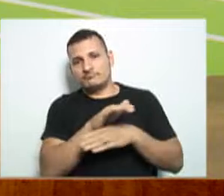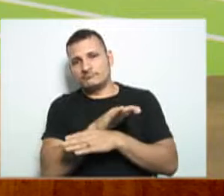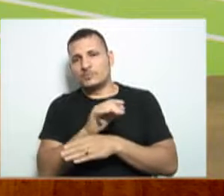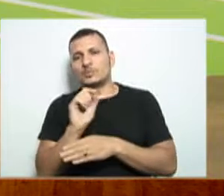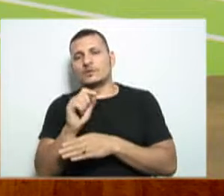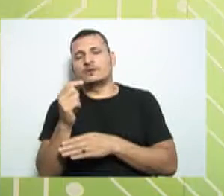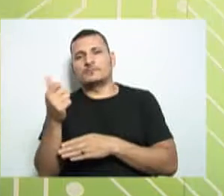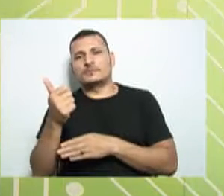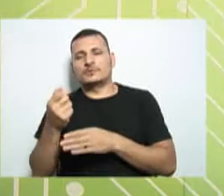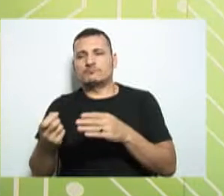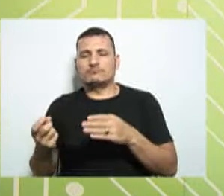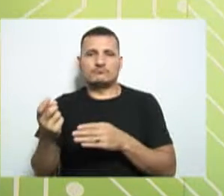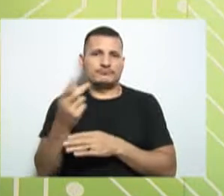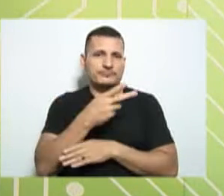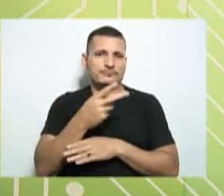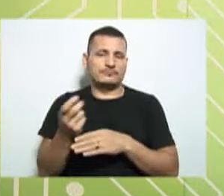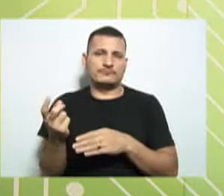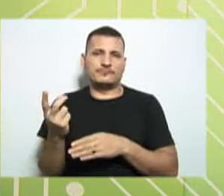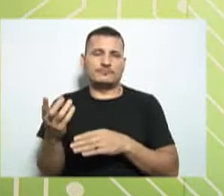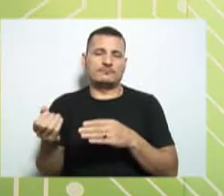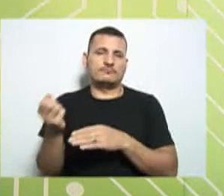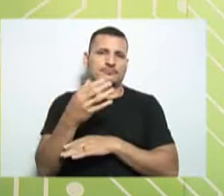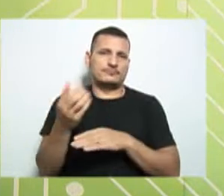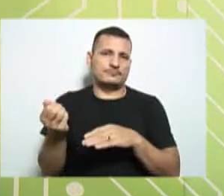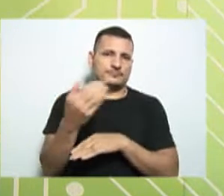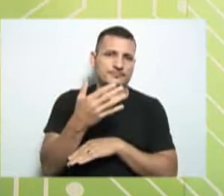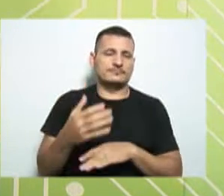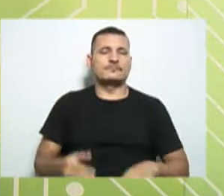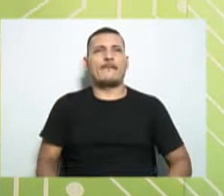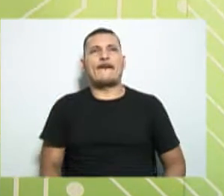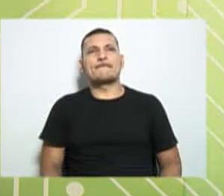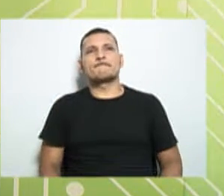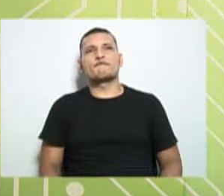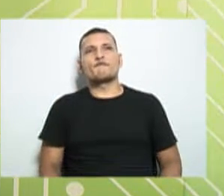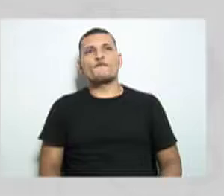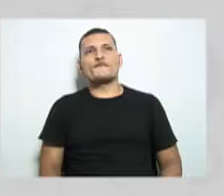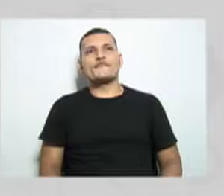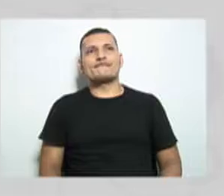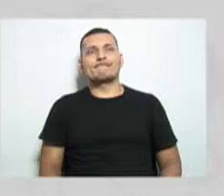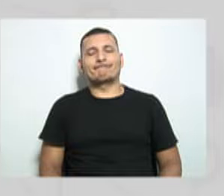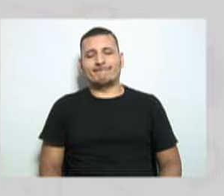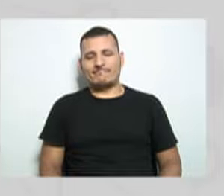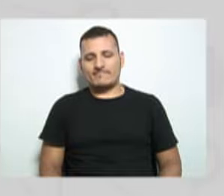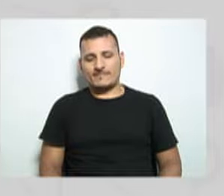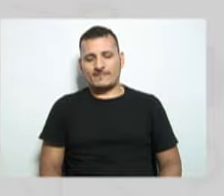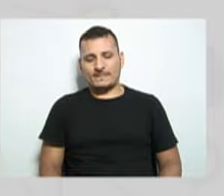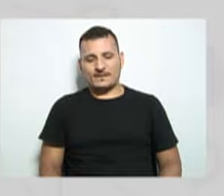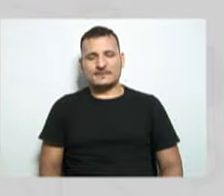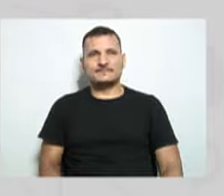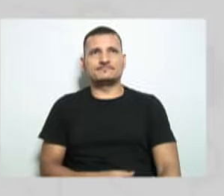Isso mesmo. Então, vamos lá. Vamos conhecer um pouquinho aqui nas informações que eu tenho no slide para vocês.